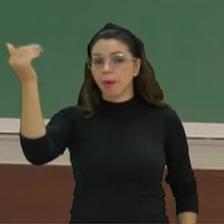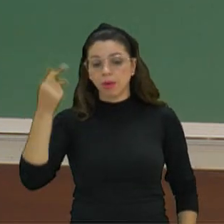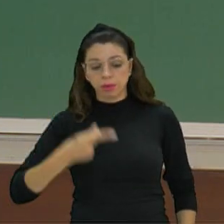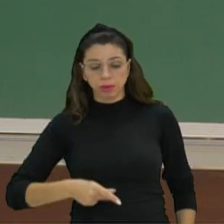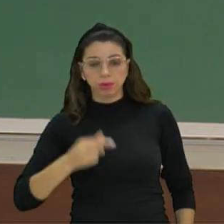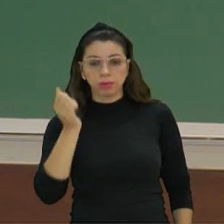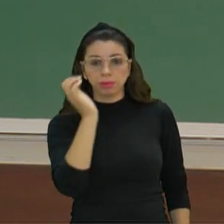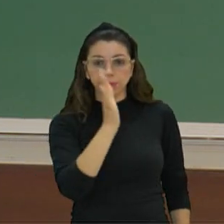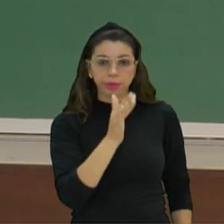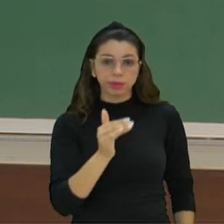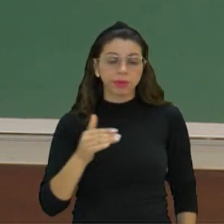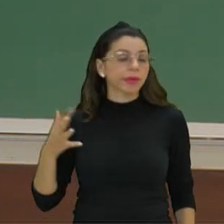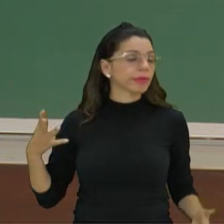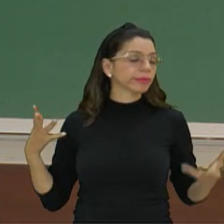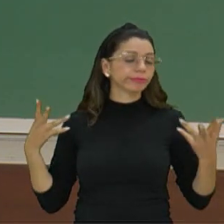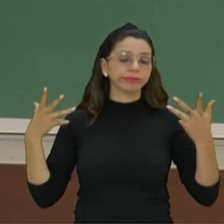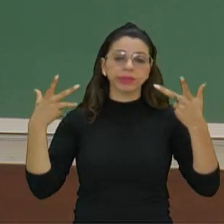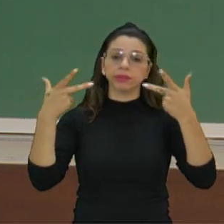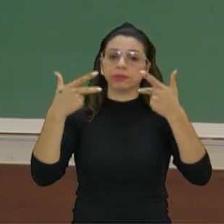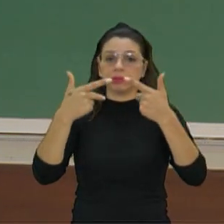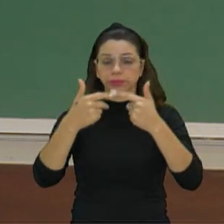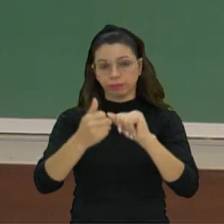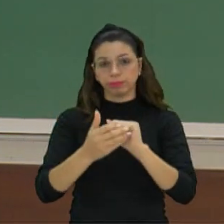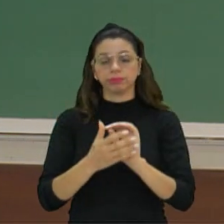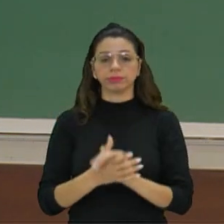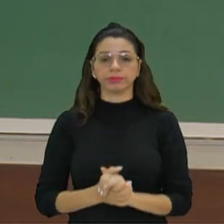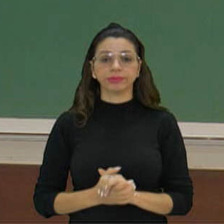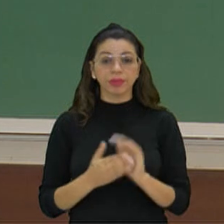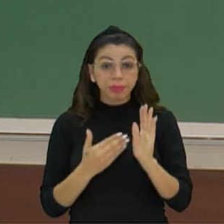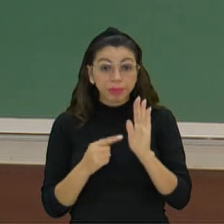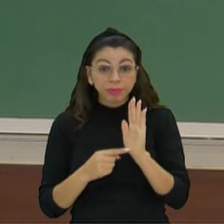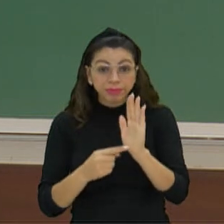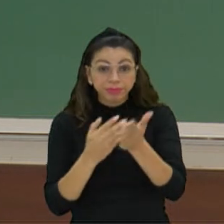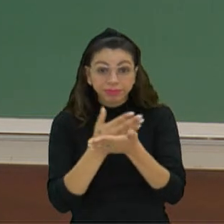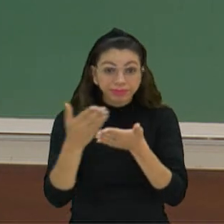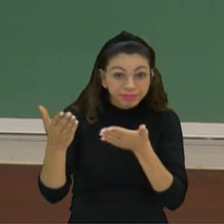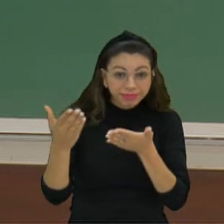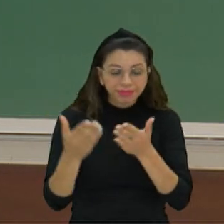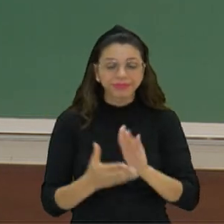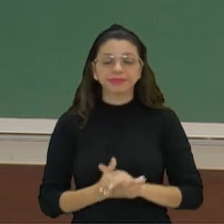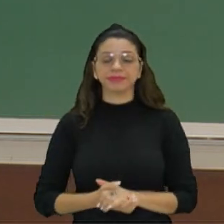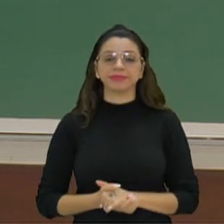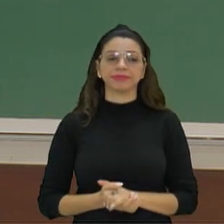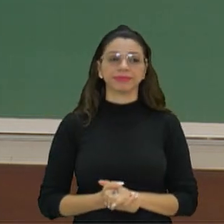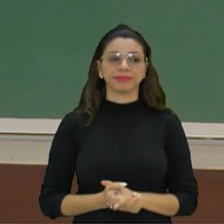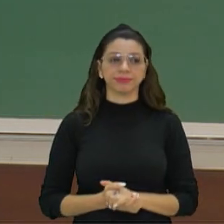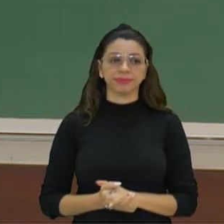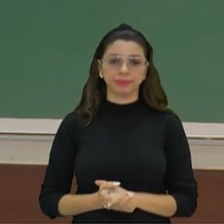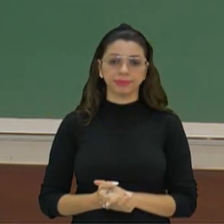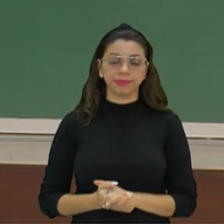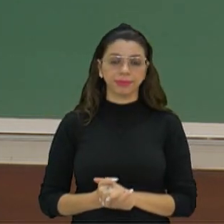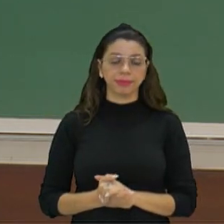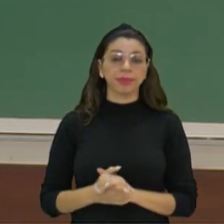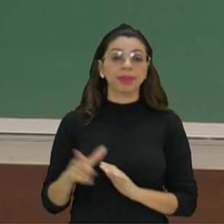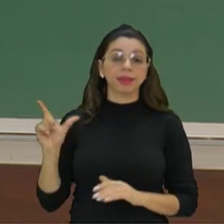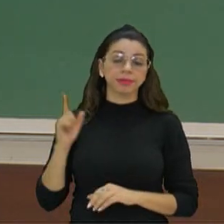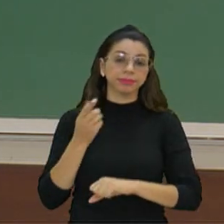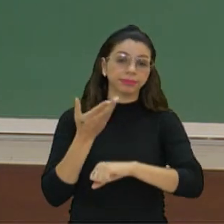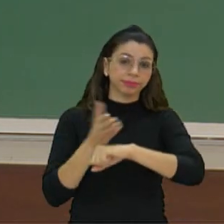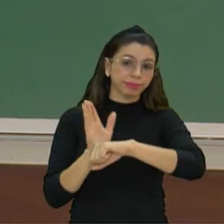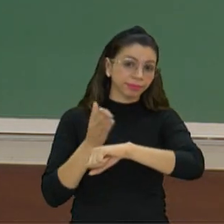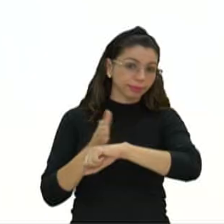sinal, tá? A gente vai conversar sobre ela. Vamos começar então? Nós temos um warm-up aqui, então nós temos uma atividade